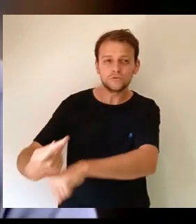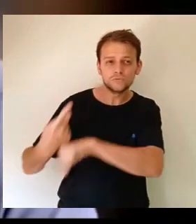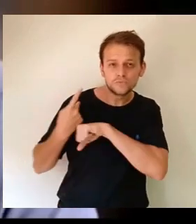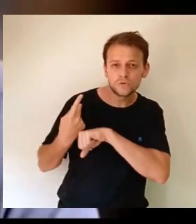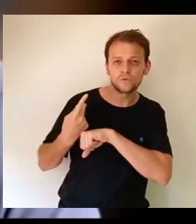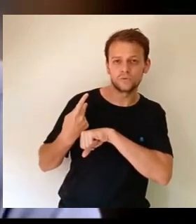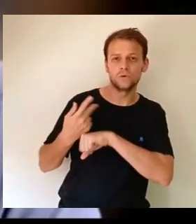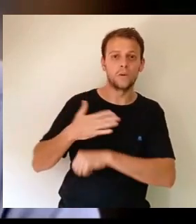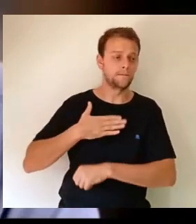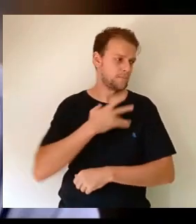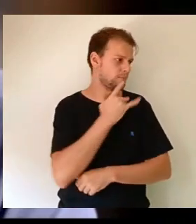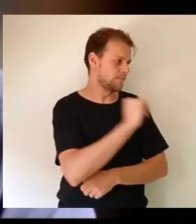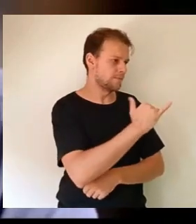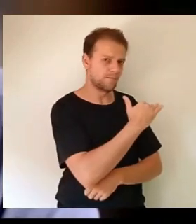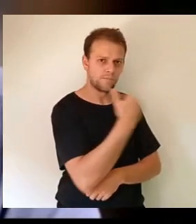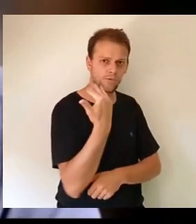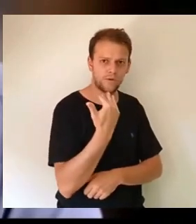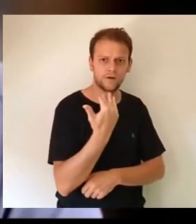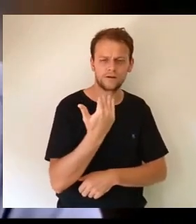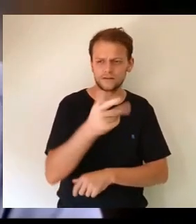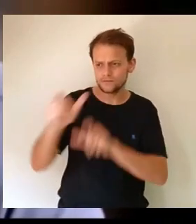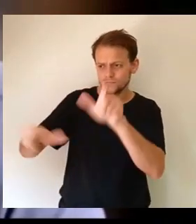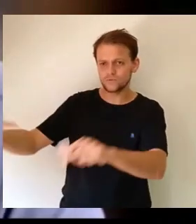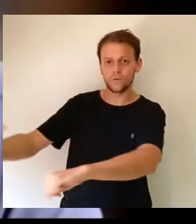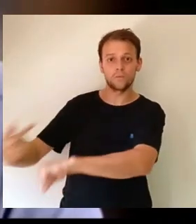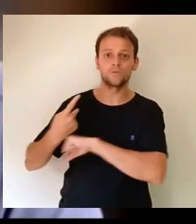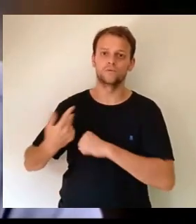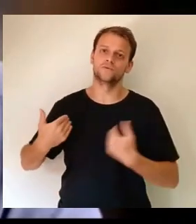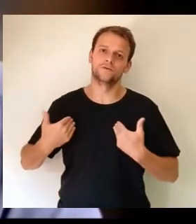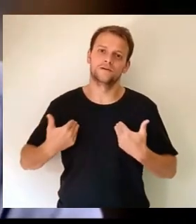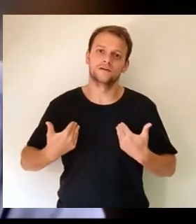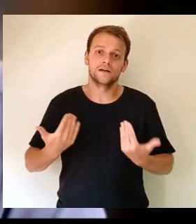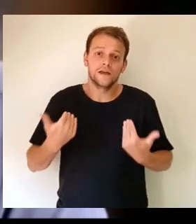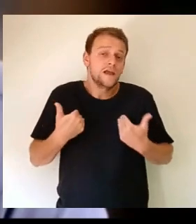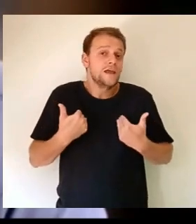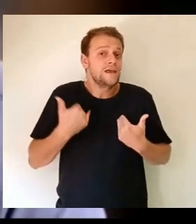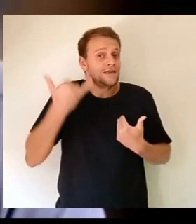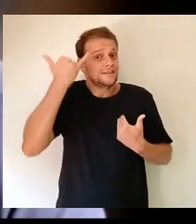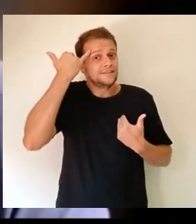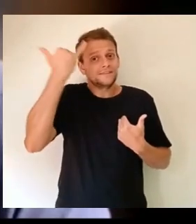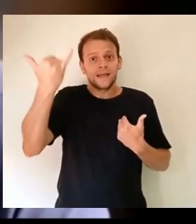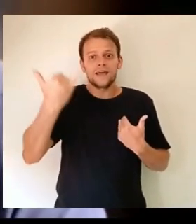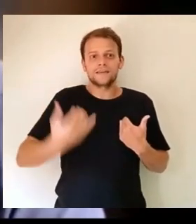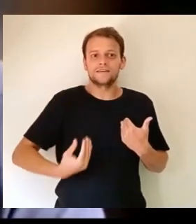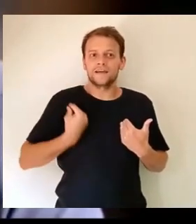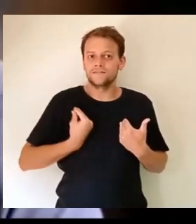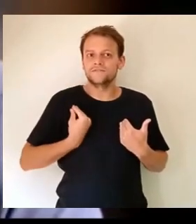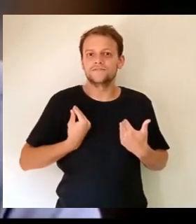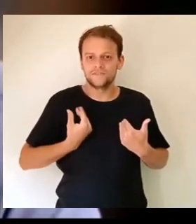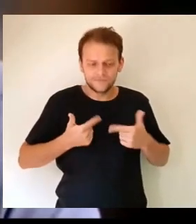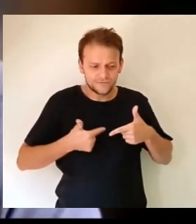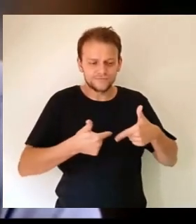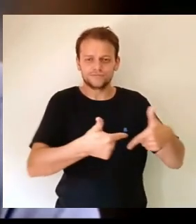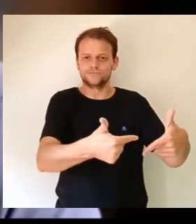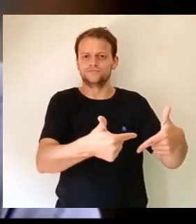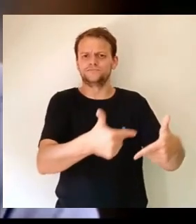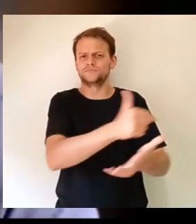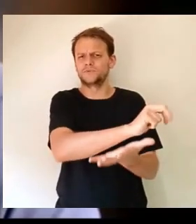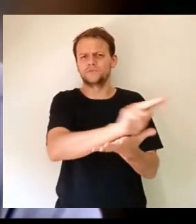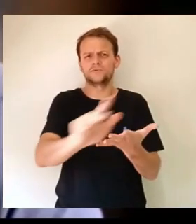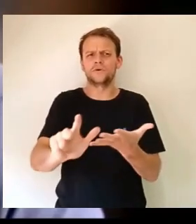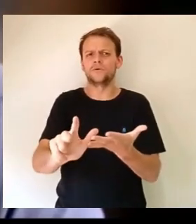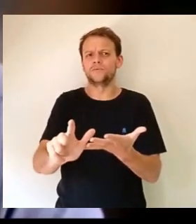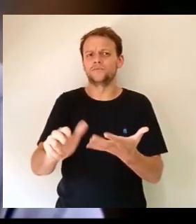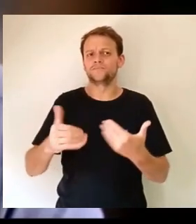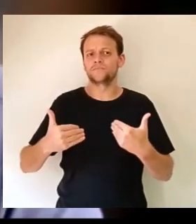vieram falar comigo, né, depois do falecimento dele, algumas eu conhecia. Então, eu consegui ter uma ideia que ele ainda estava ativo